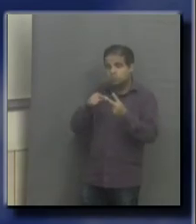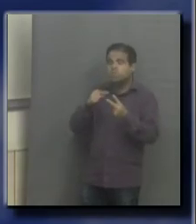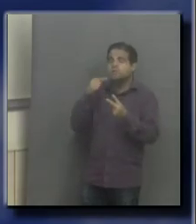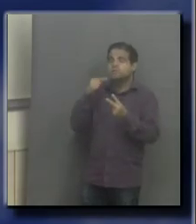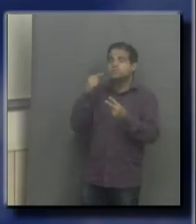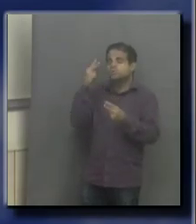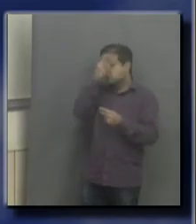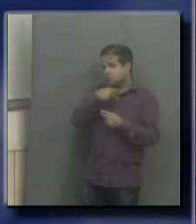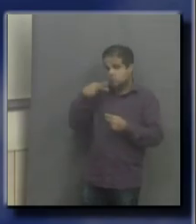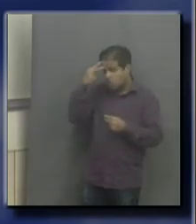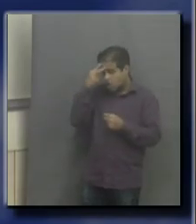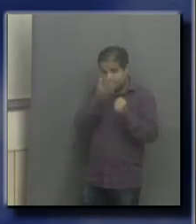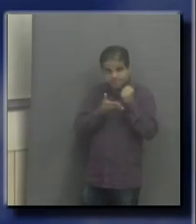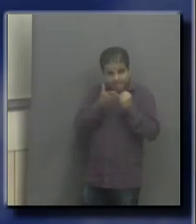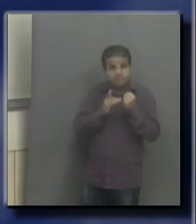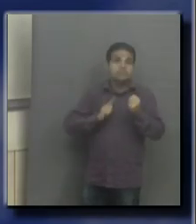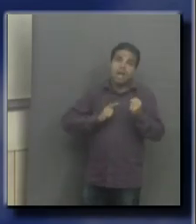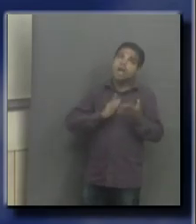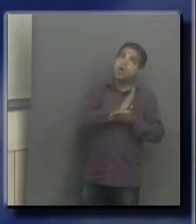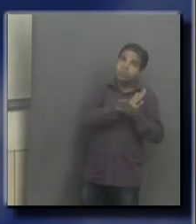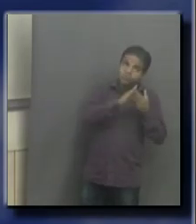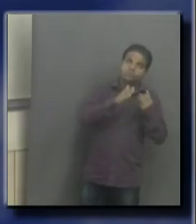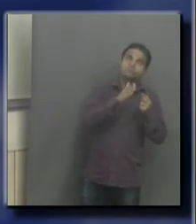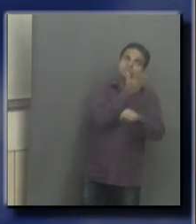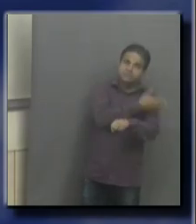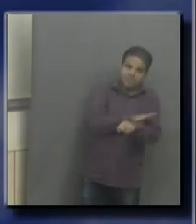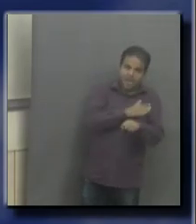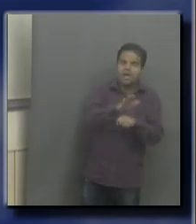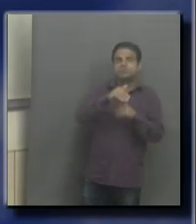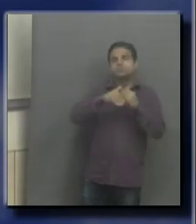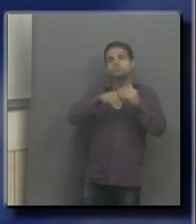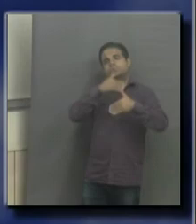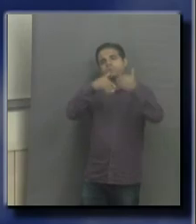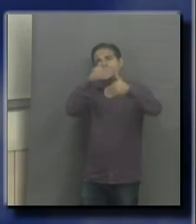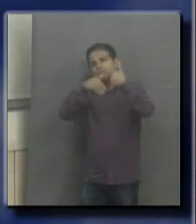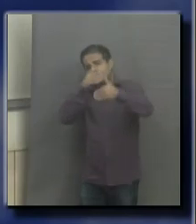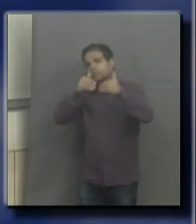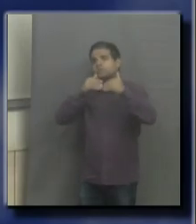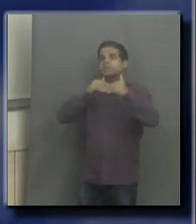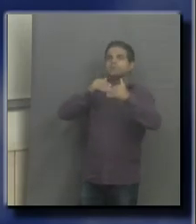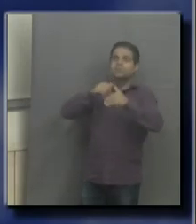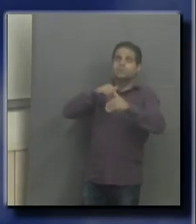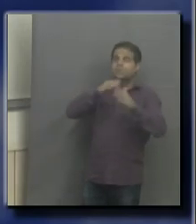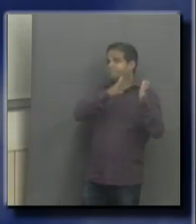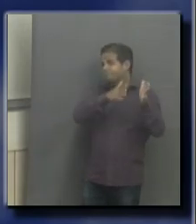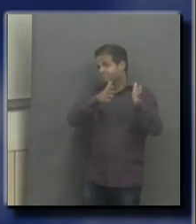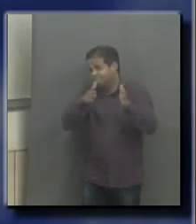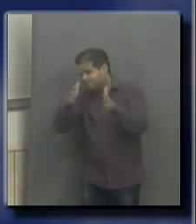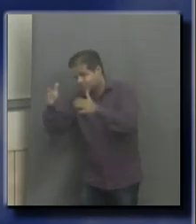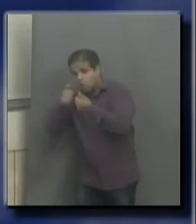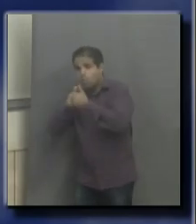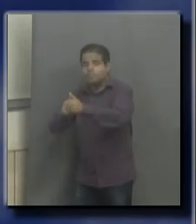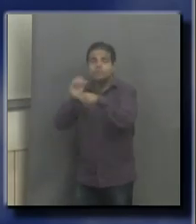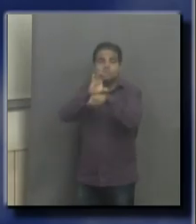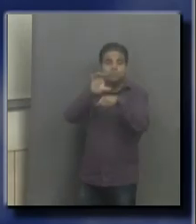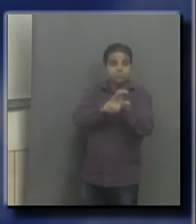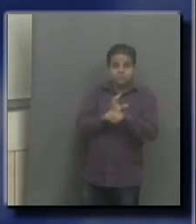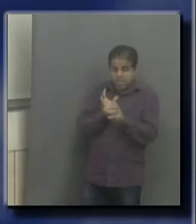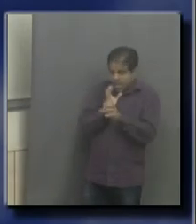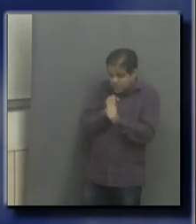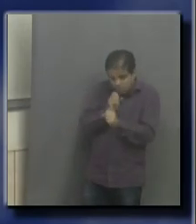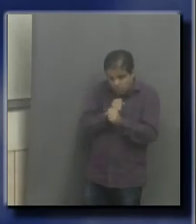os básicos, e ter estágios que percorram a maior parte do curso, essa conta não